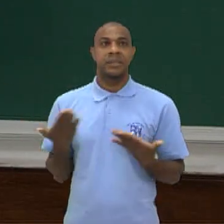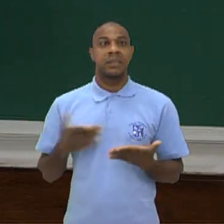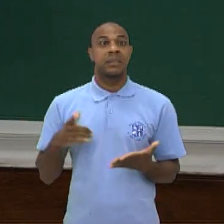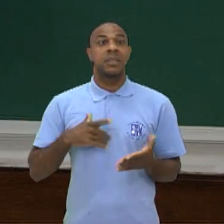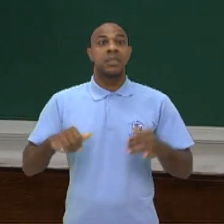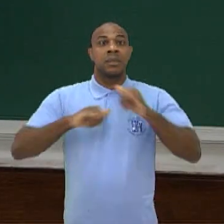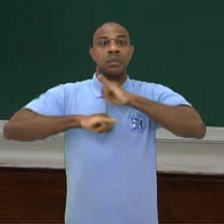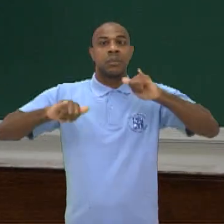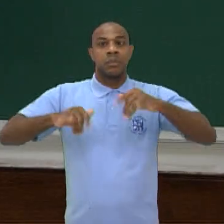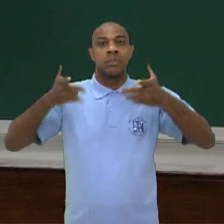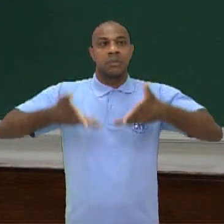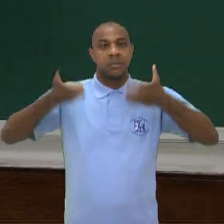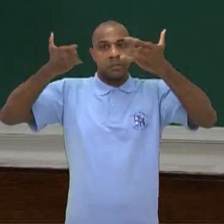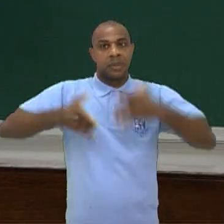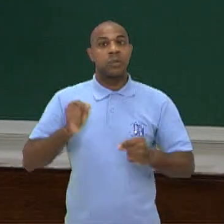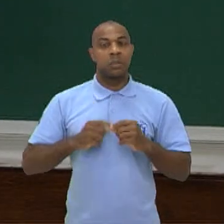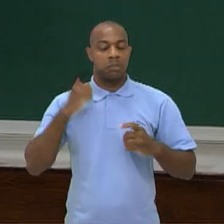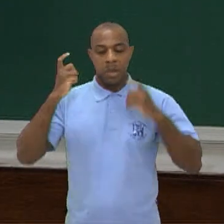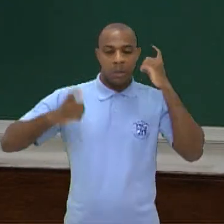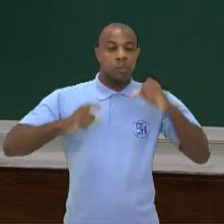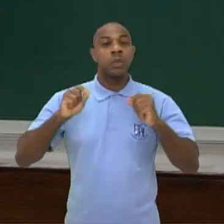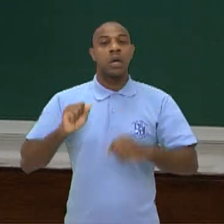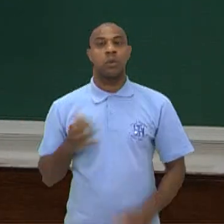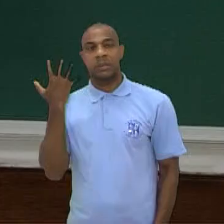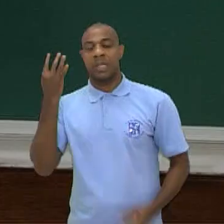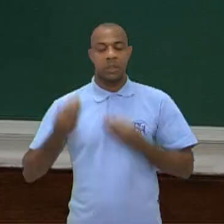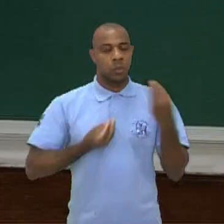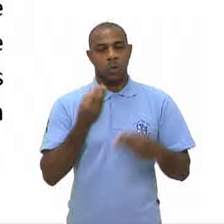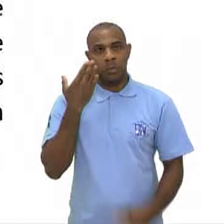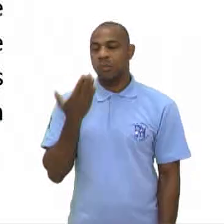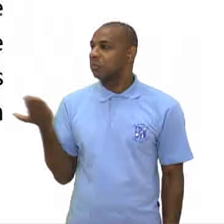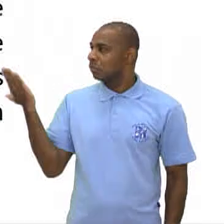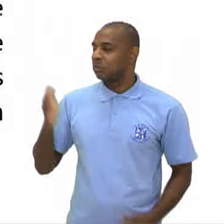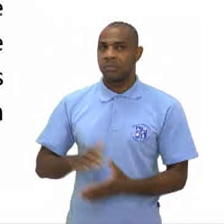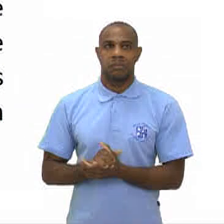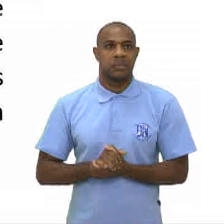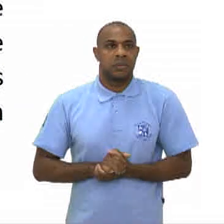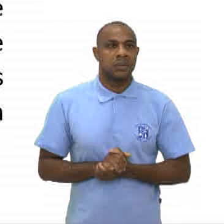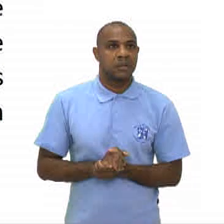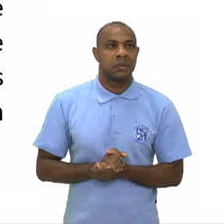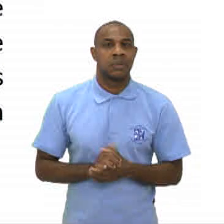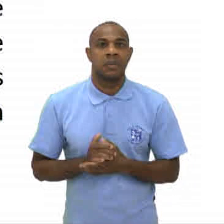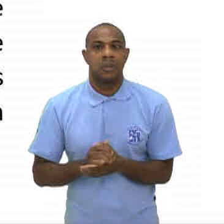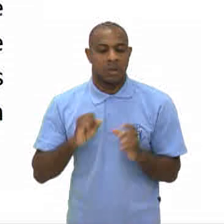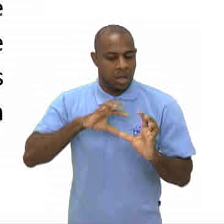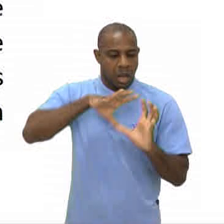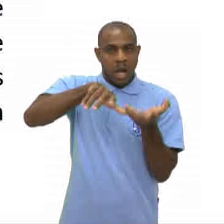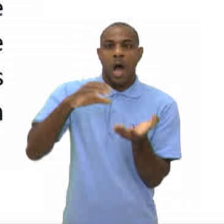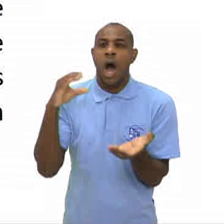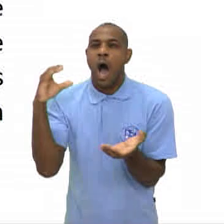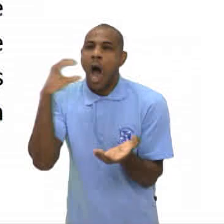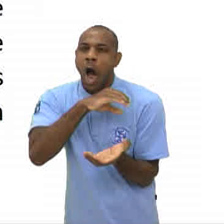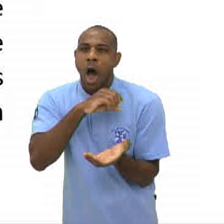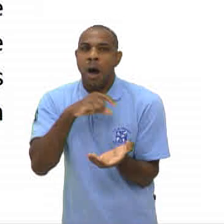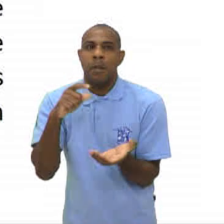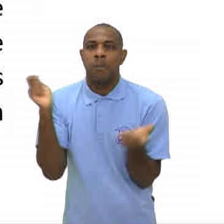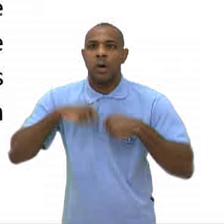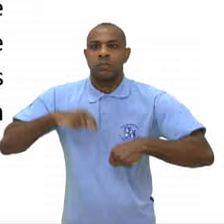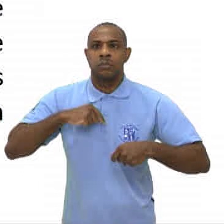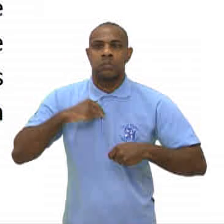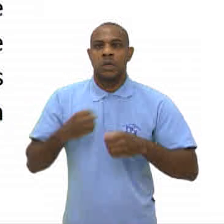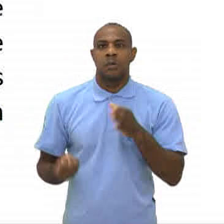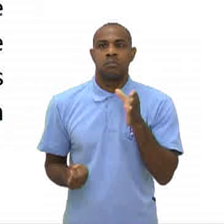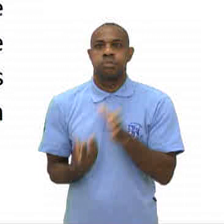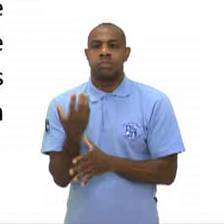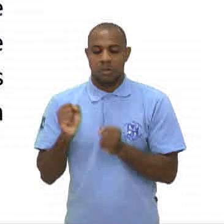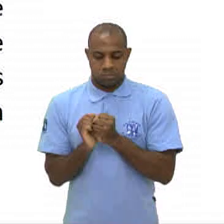2016, que explica um pouco melhor o que acontece, tá? Vamos ver aqui junto. Perigo. Aquecimento global pode criar um novo surto mortal